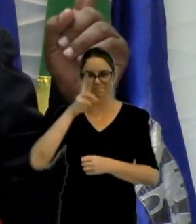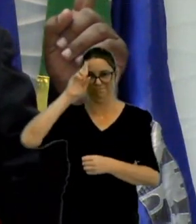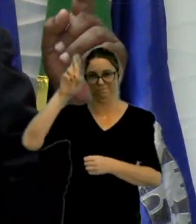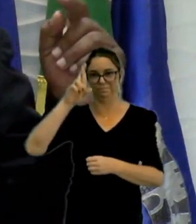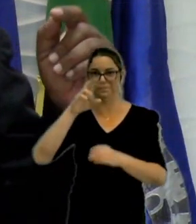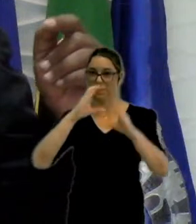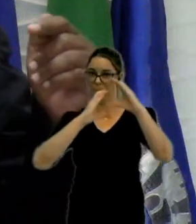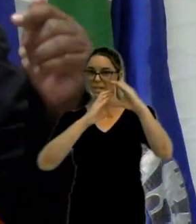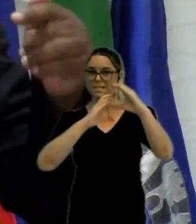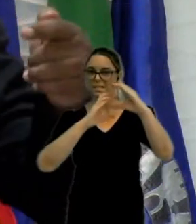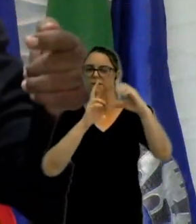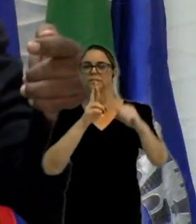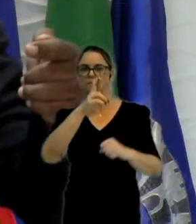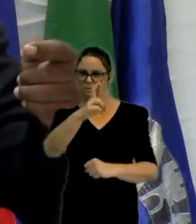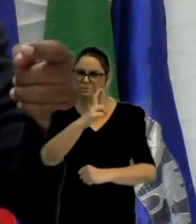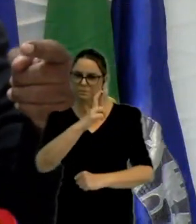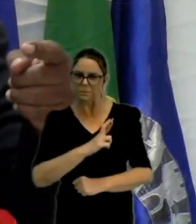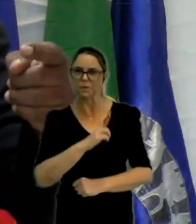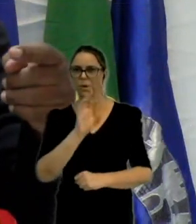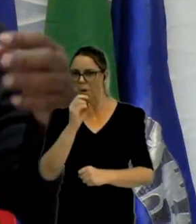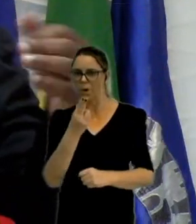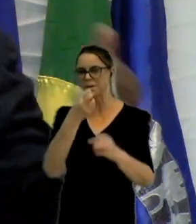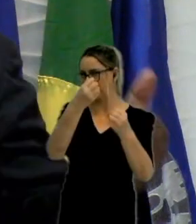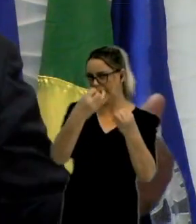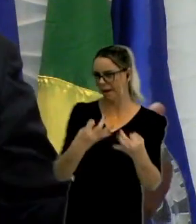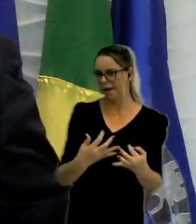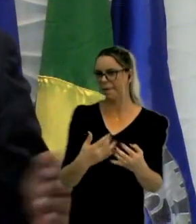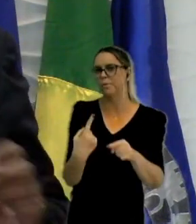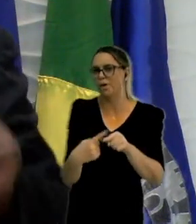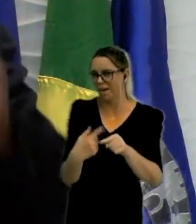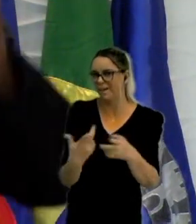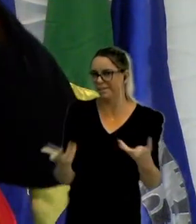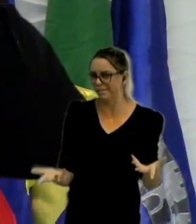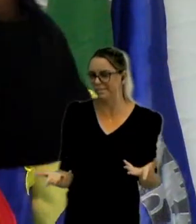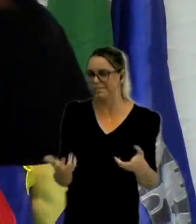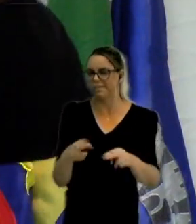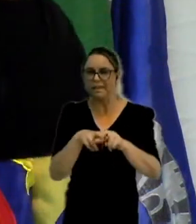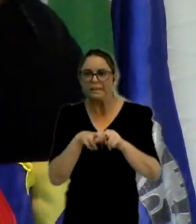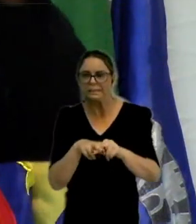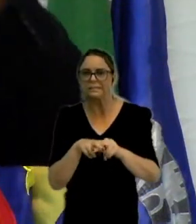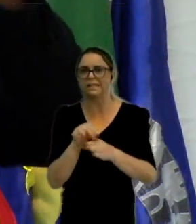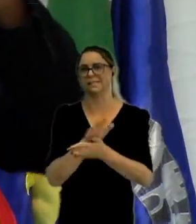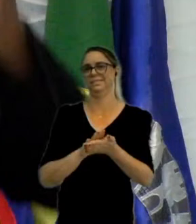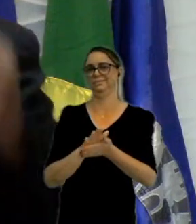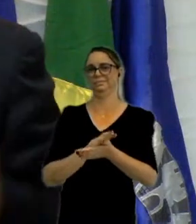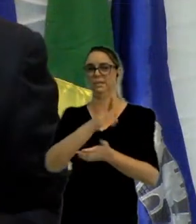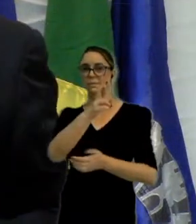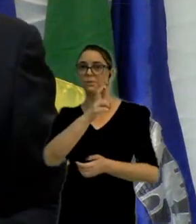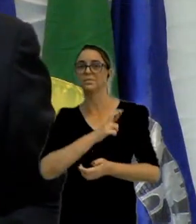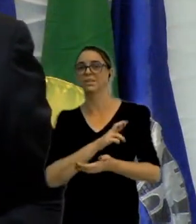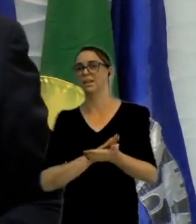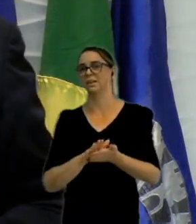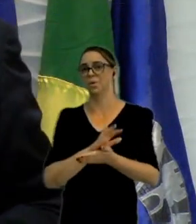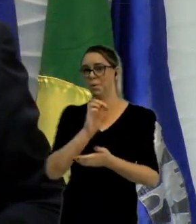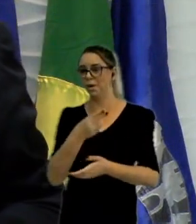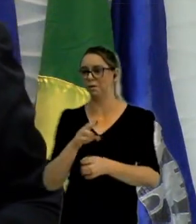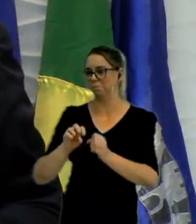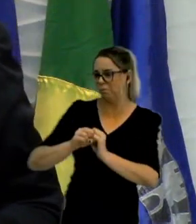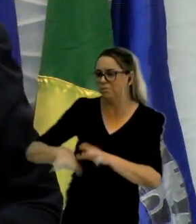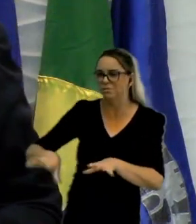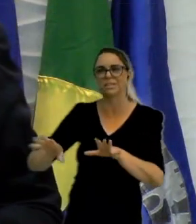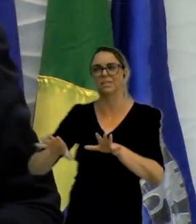respondida. Para dizer, olha, estourou um cano, faltou água, nenhuma resposta, esse